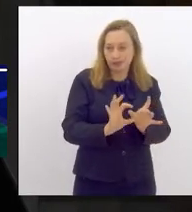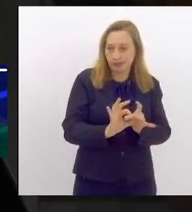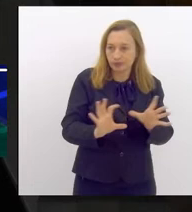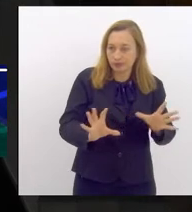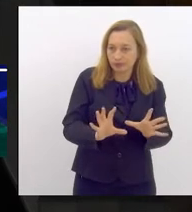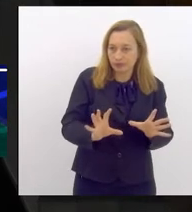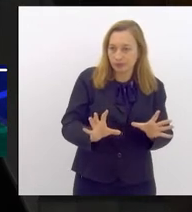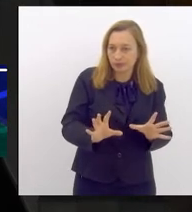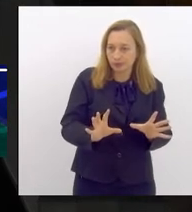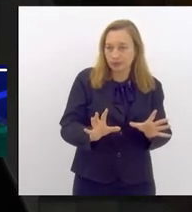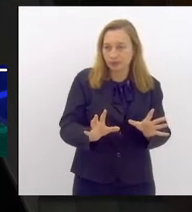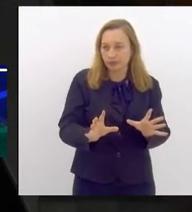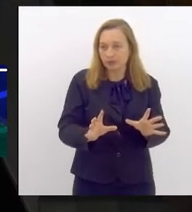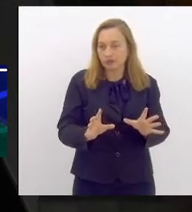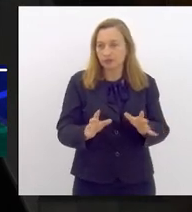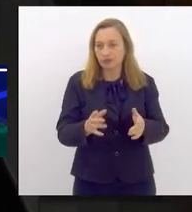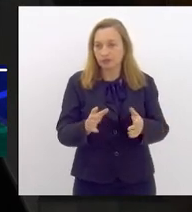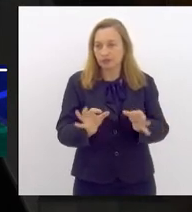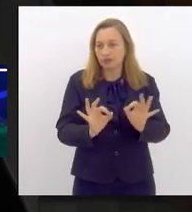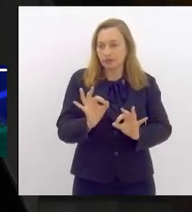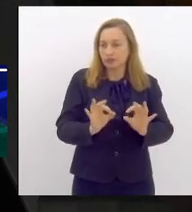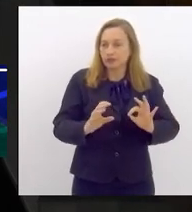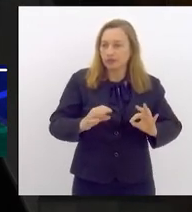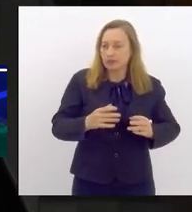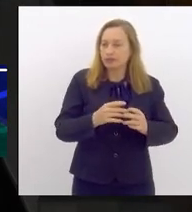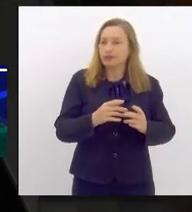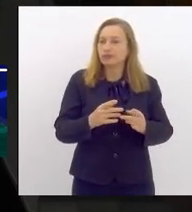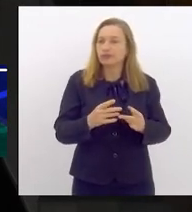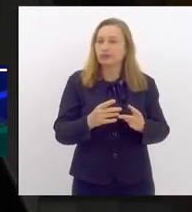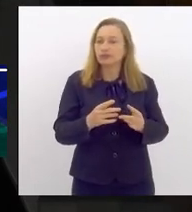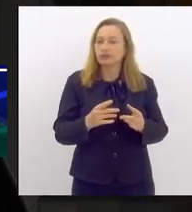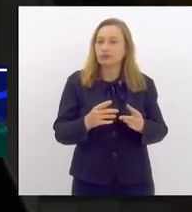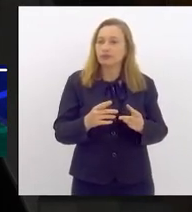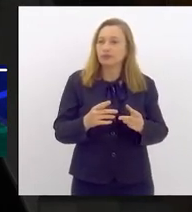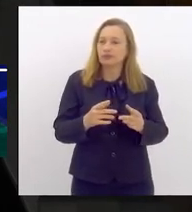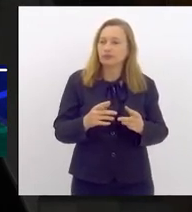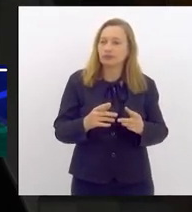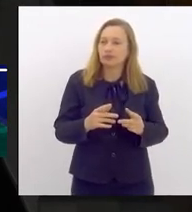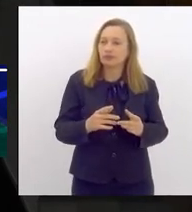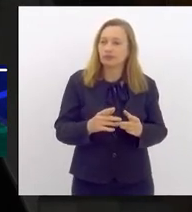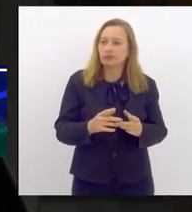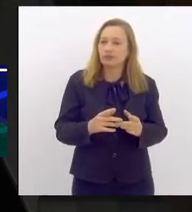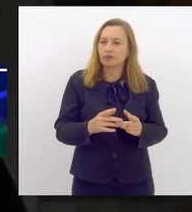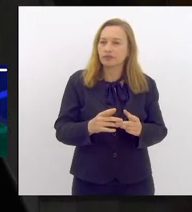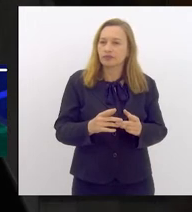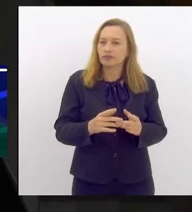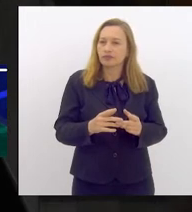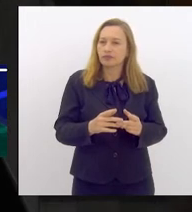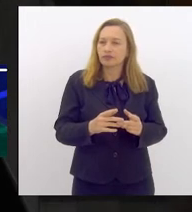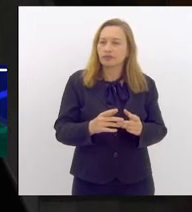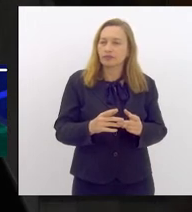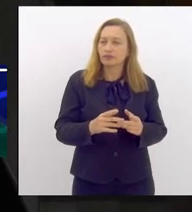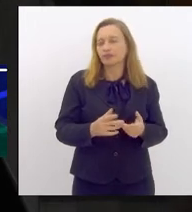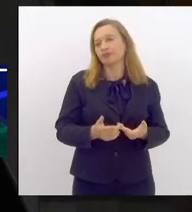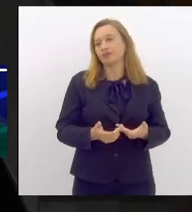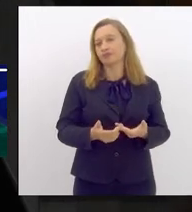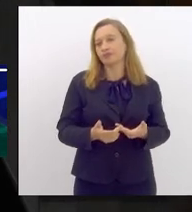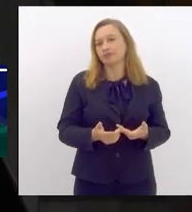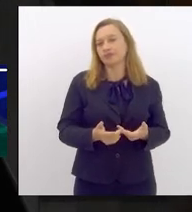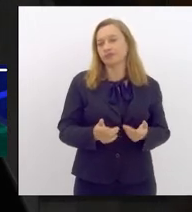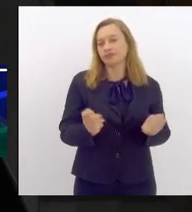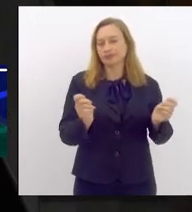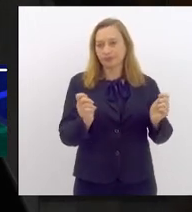projetar antecipar cenários que permita é de uma maneira